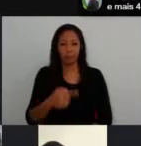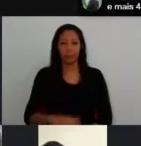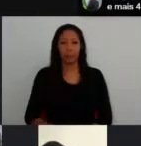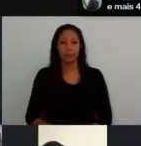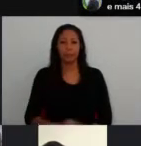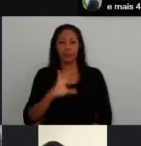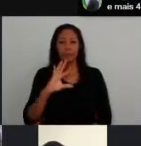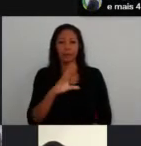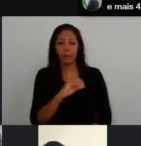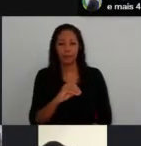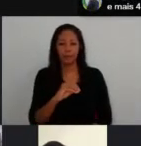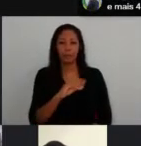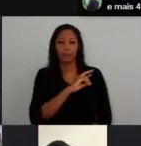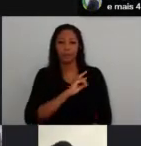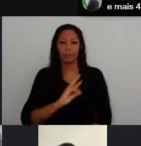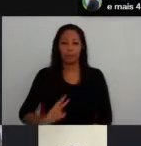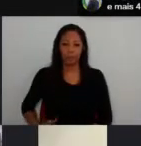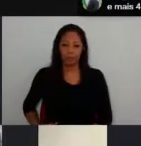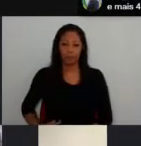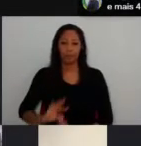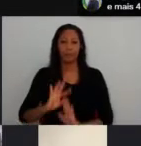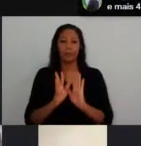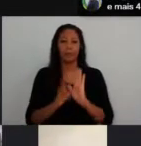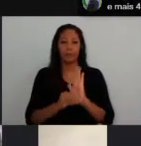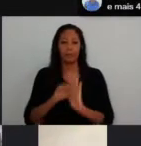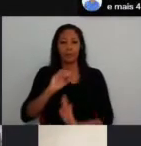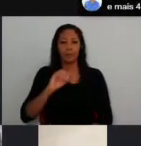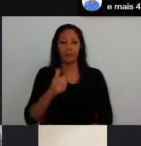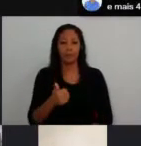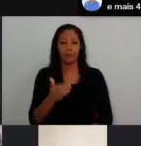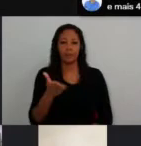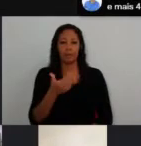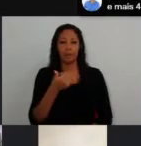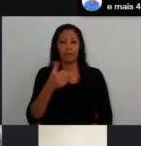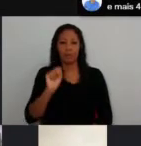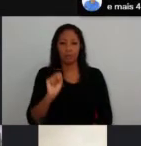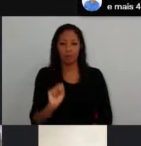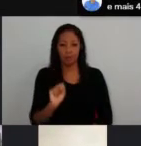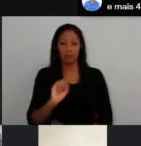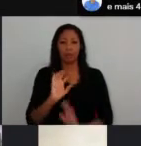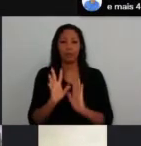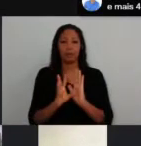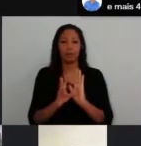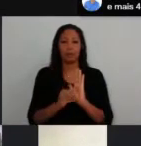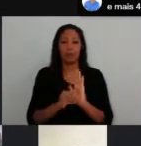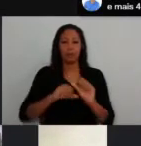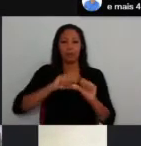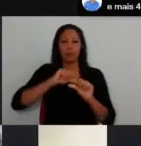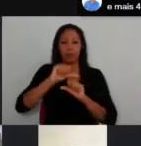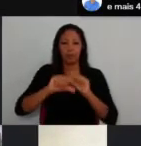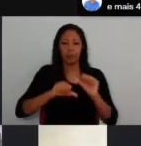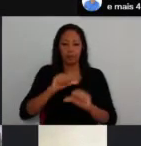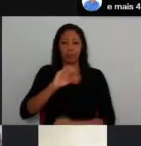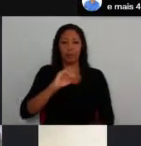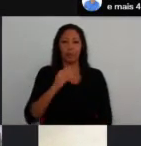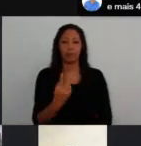os vereadores. Emenda número 01/2018, emenda modificativa número 01/2018 ao